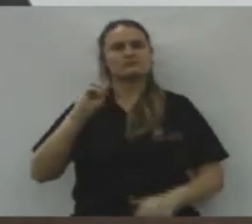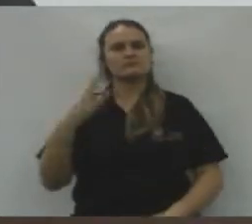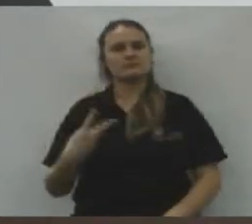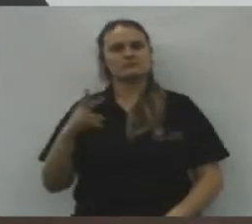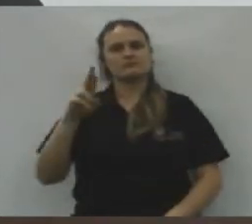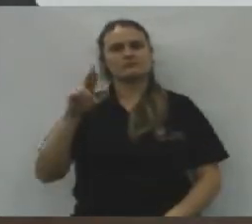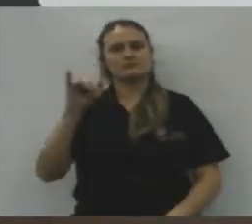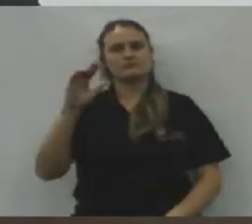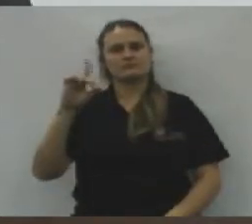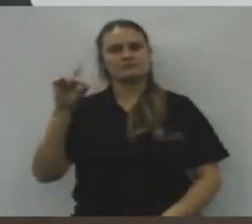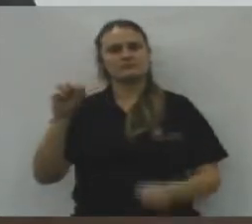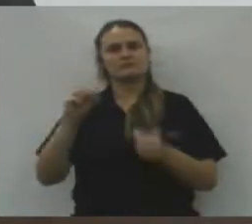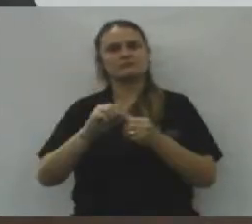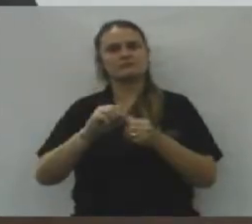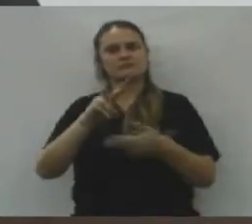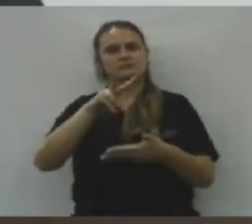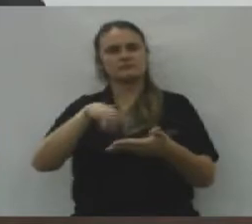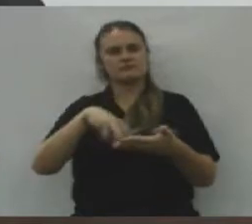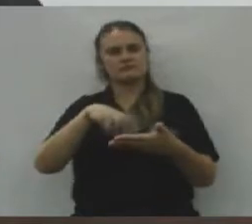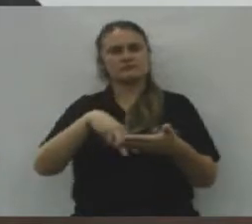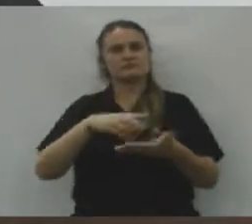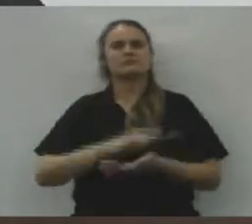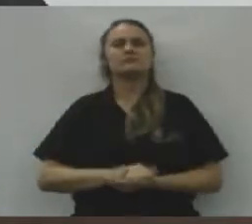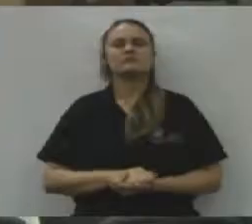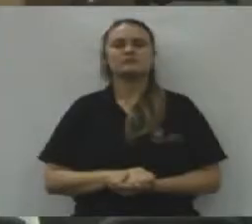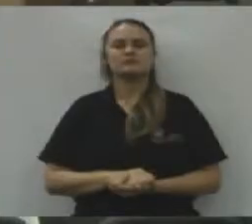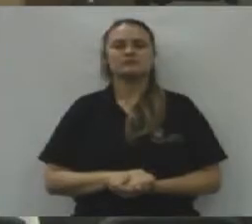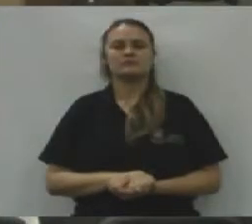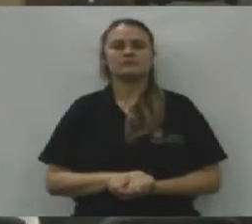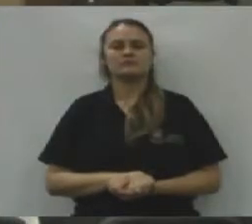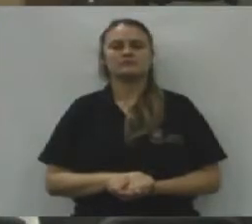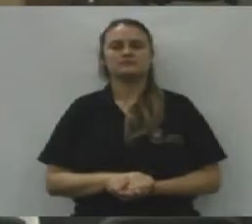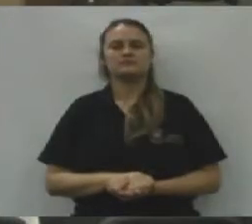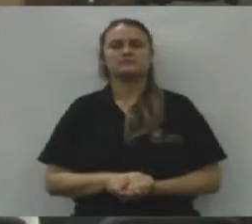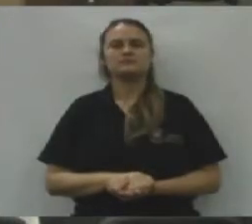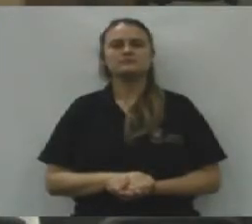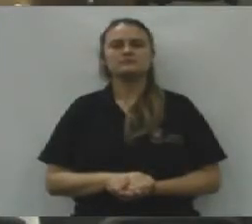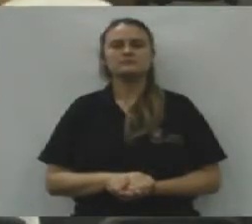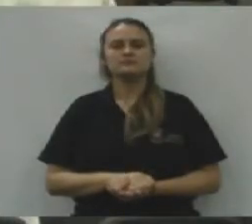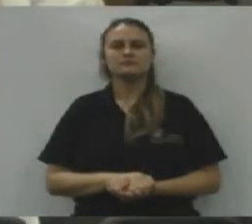Sass para que faça a leitura da matéria constante.